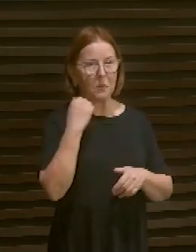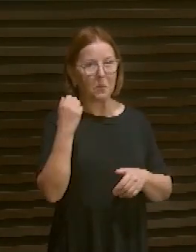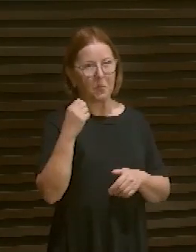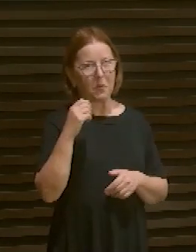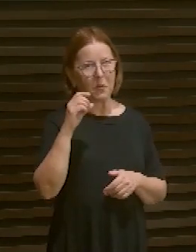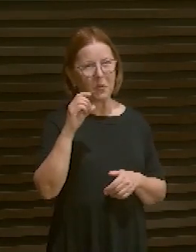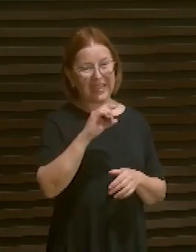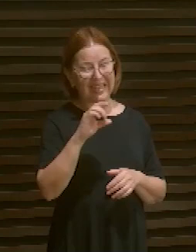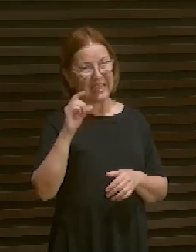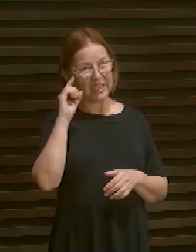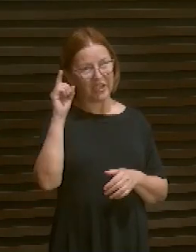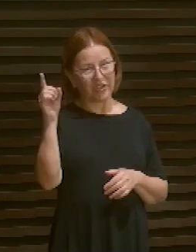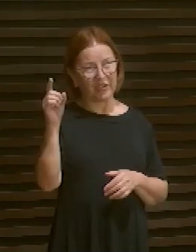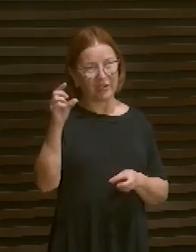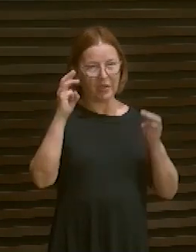enterrando gente.